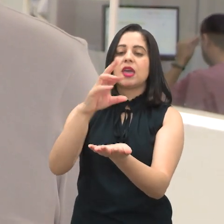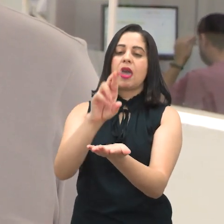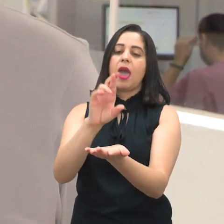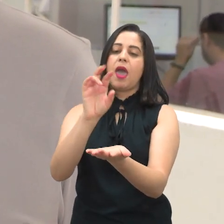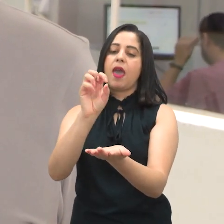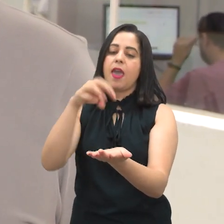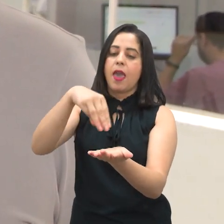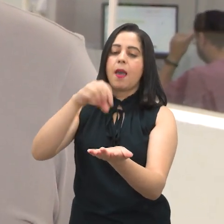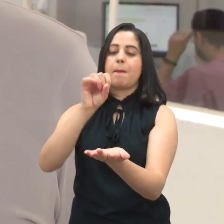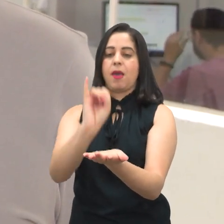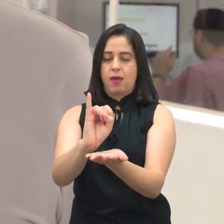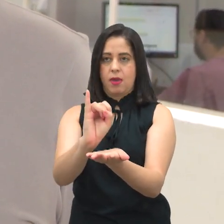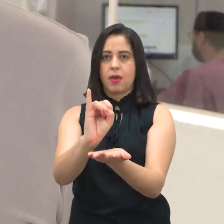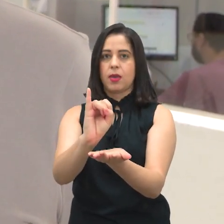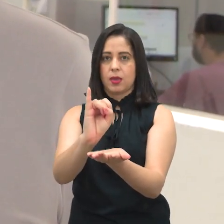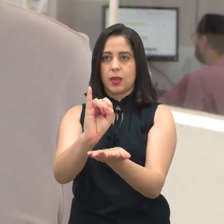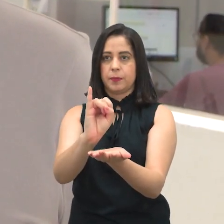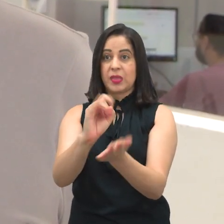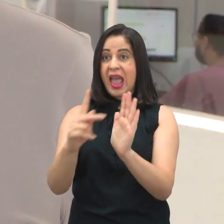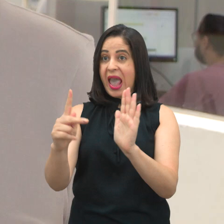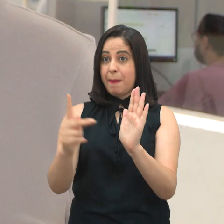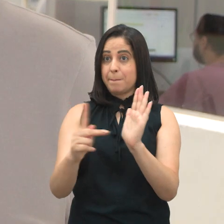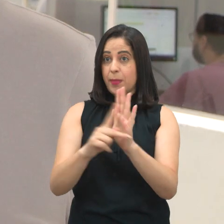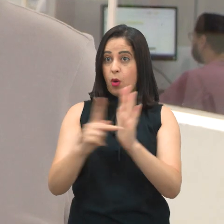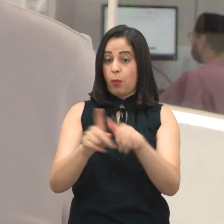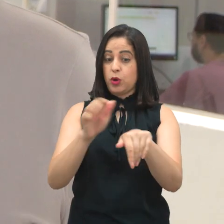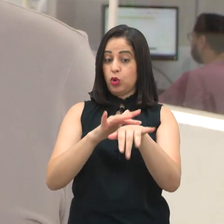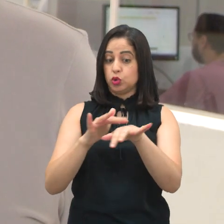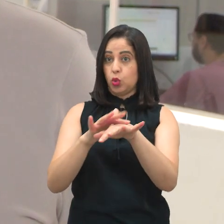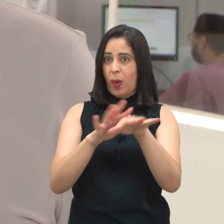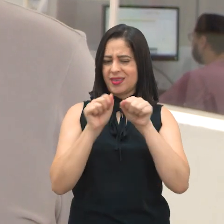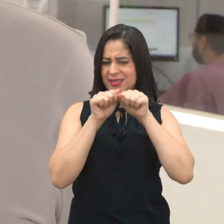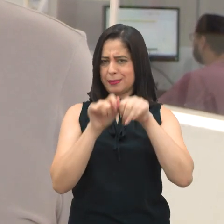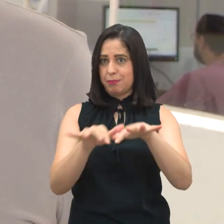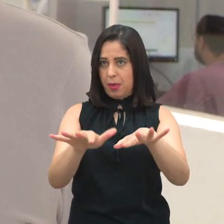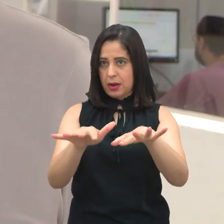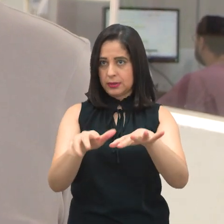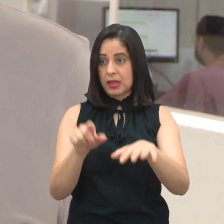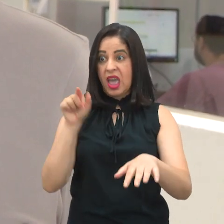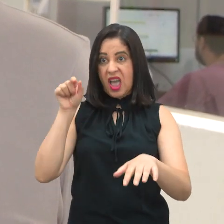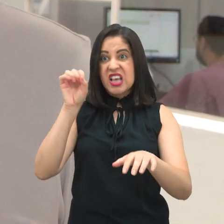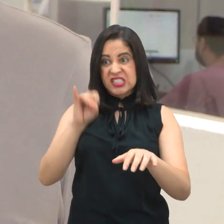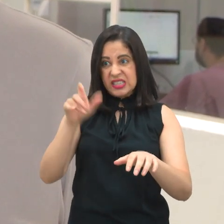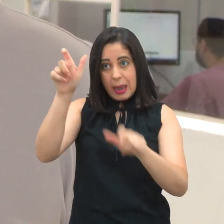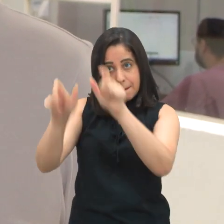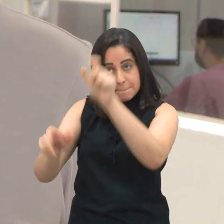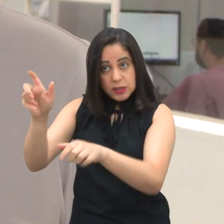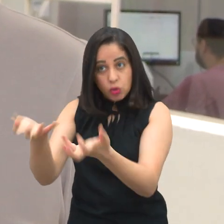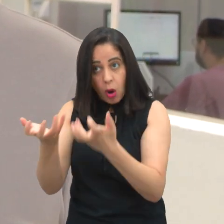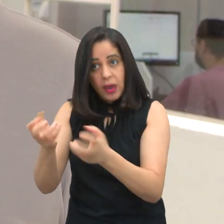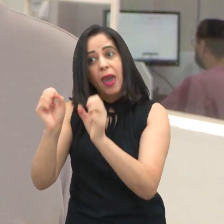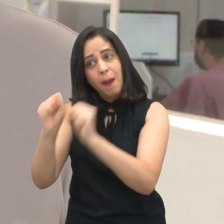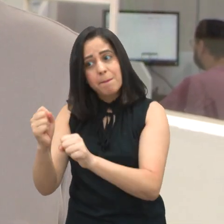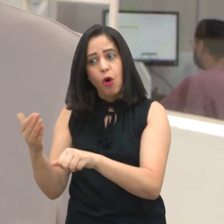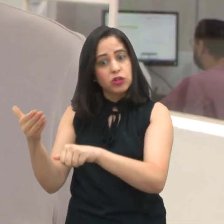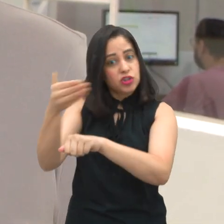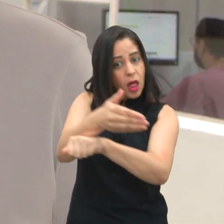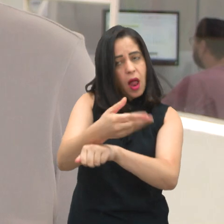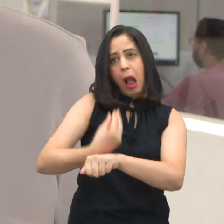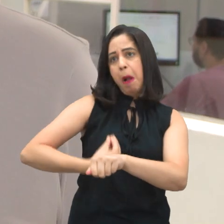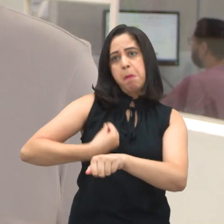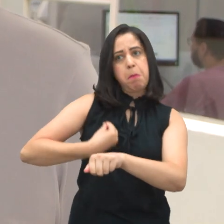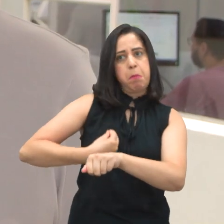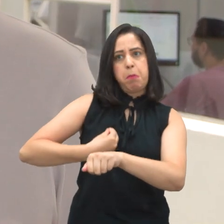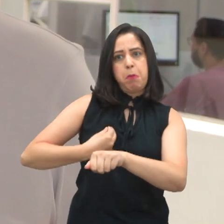de pessoas com doenças infecto-contagiosas, onde ele pode também fazer a testagem com